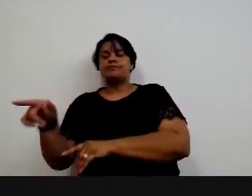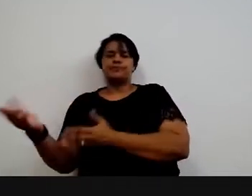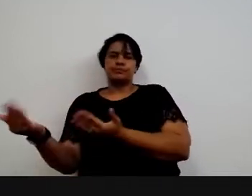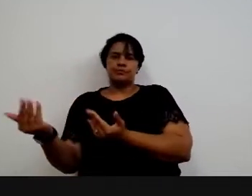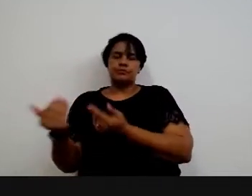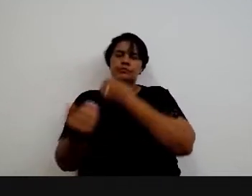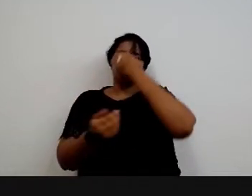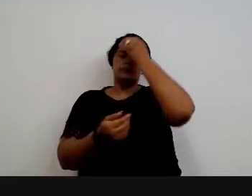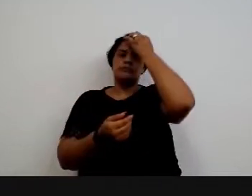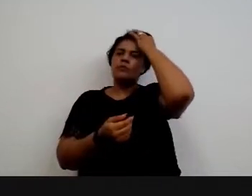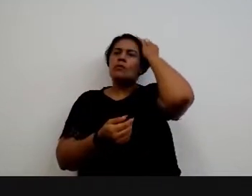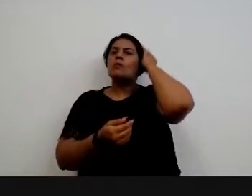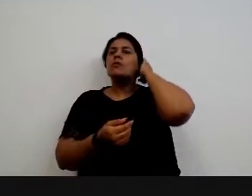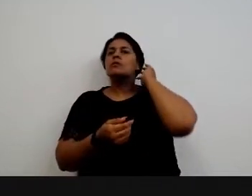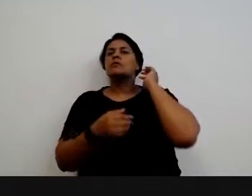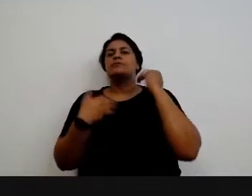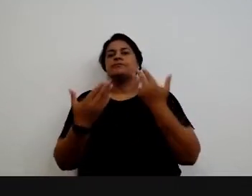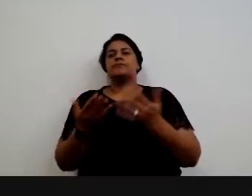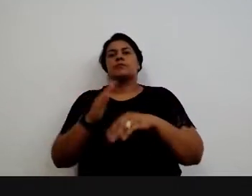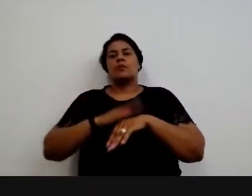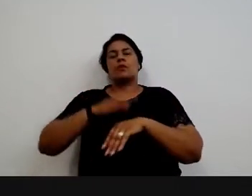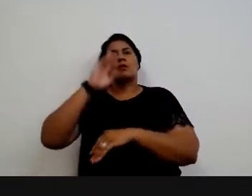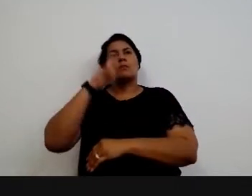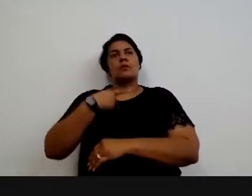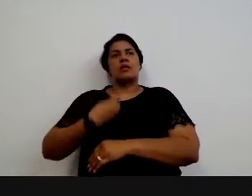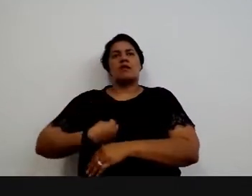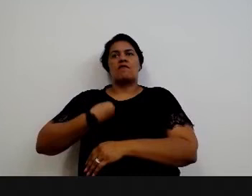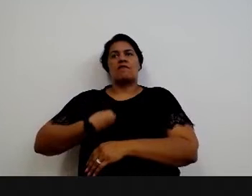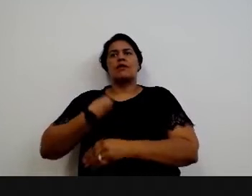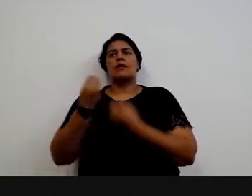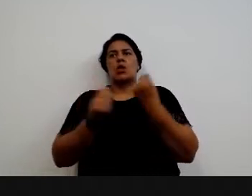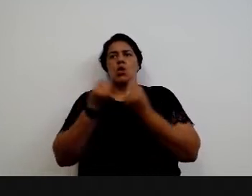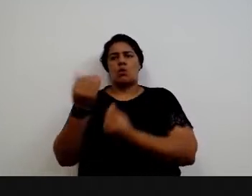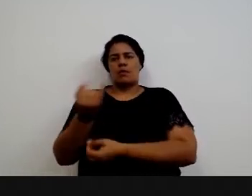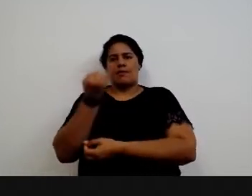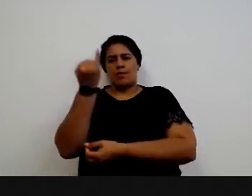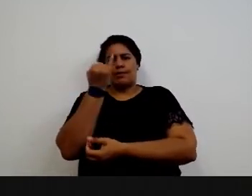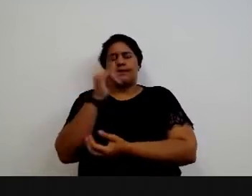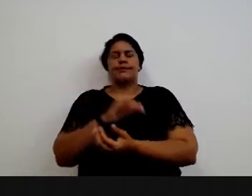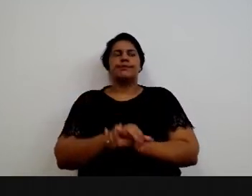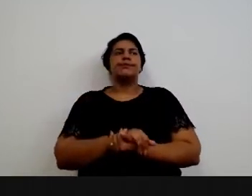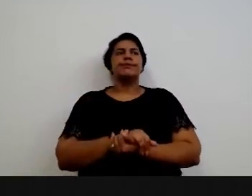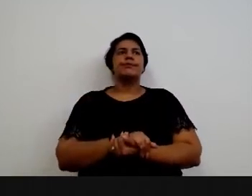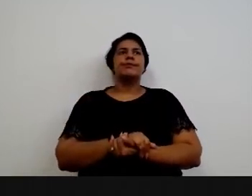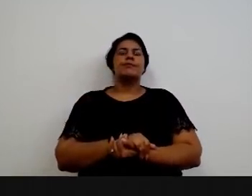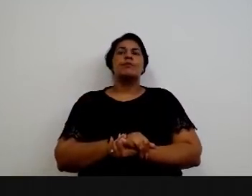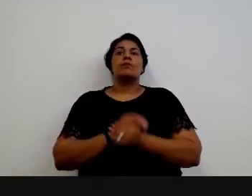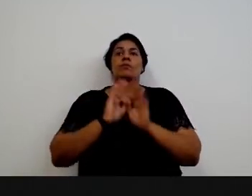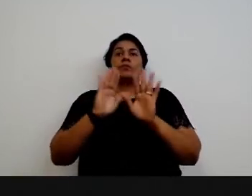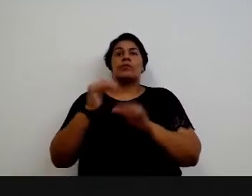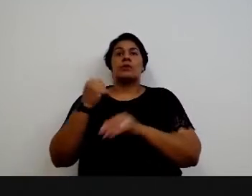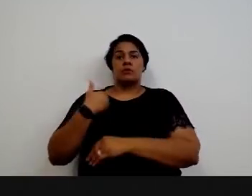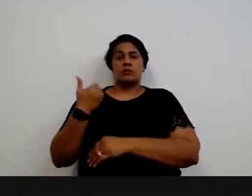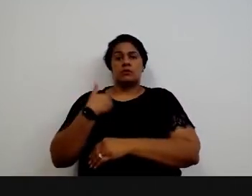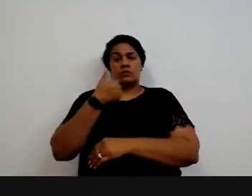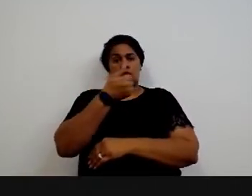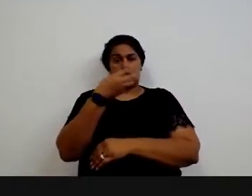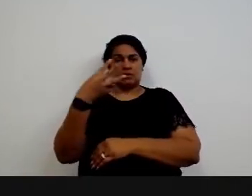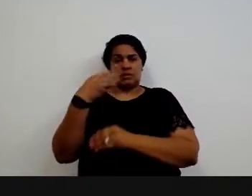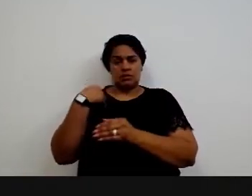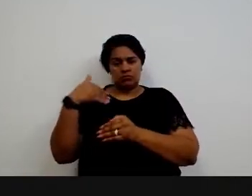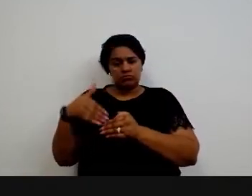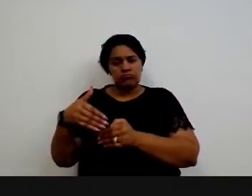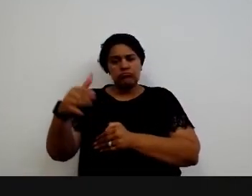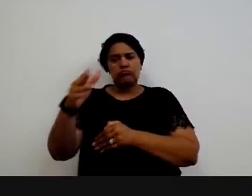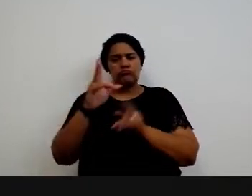né, do Parlamento Jovem Brasileiro na minha vida de alguma forma. Então, desde os meus 13 anos de idade, eu fui engajado com grêmios estudantis,